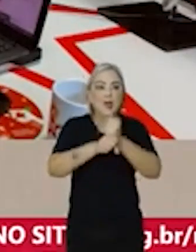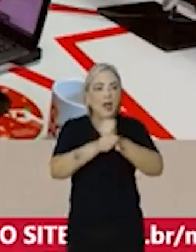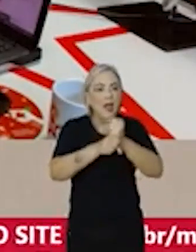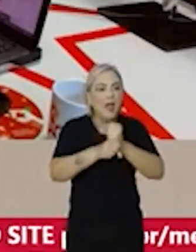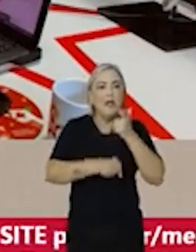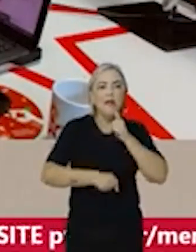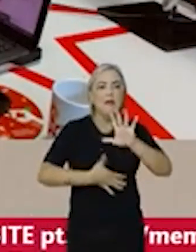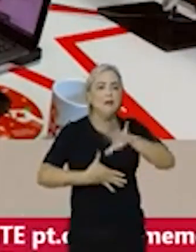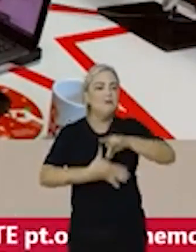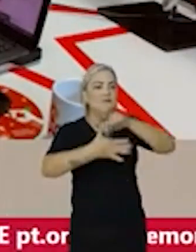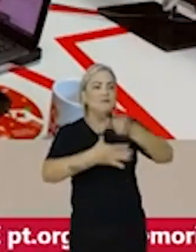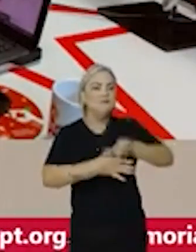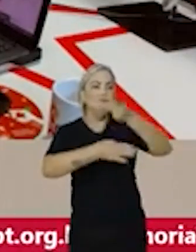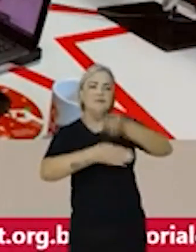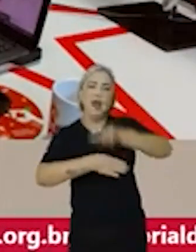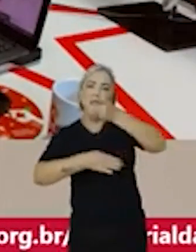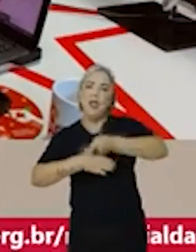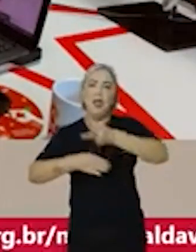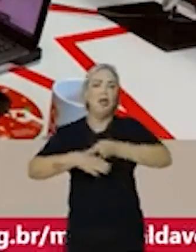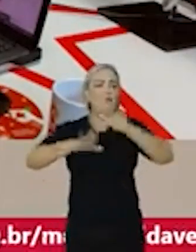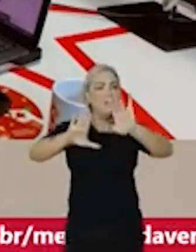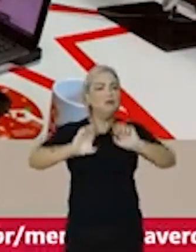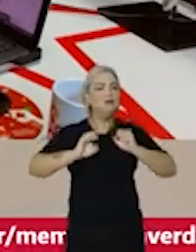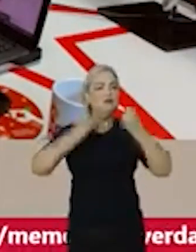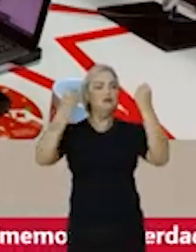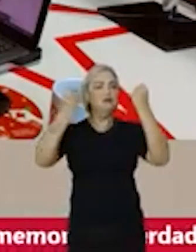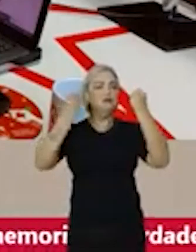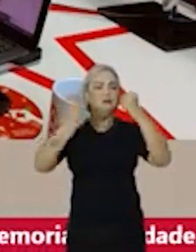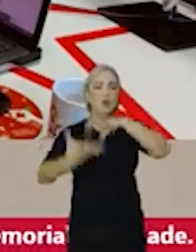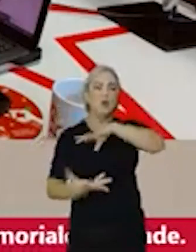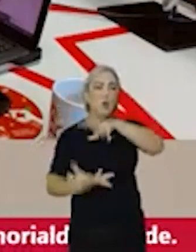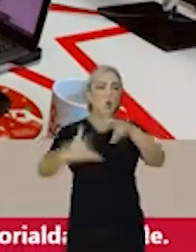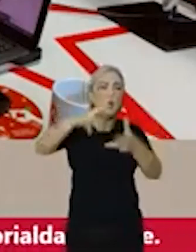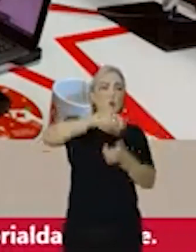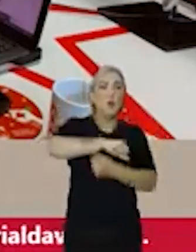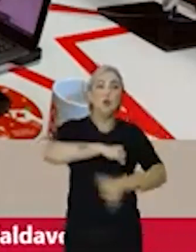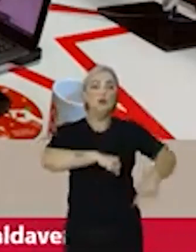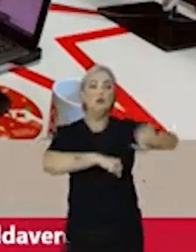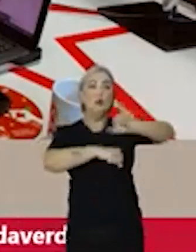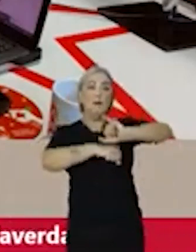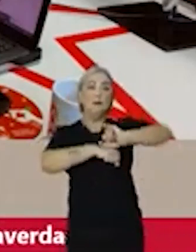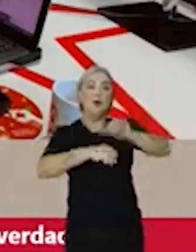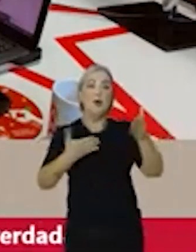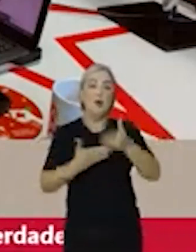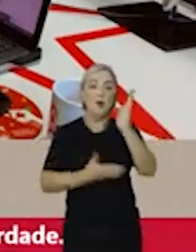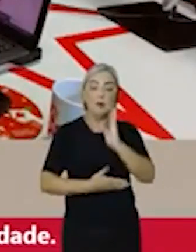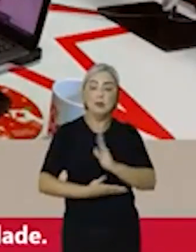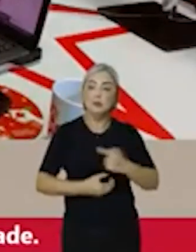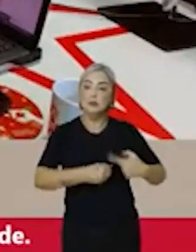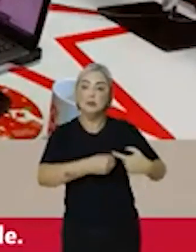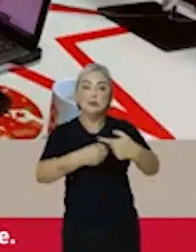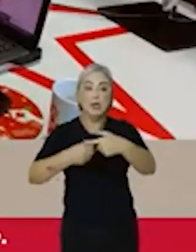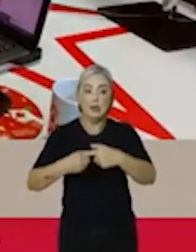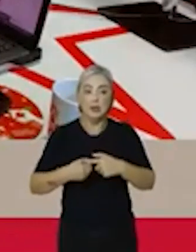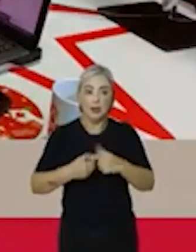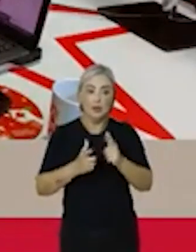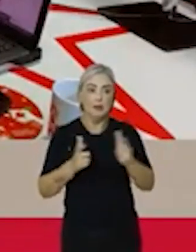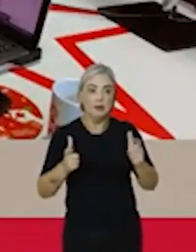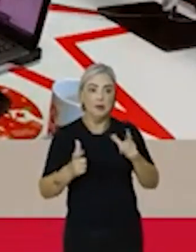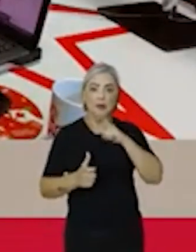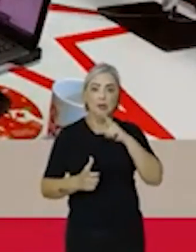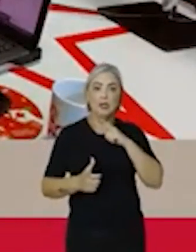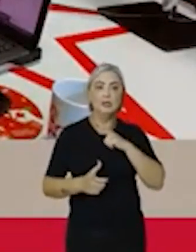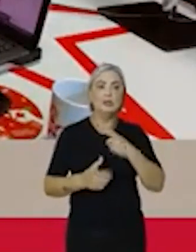ganhando prêmios em todos os grandes festivais do mundo, em todas as capitais do Brasil. Hoje, em muitas cidades de médio porte,